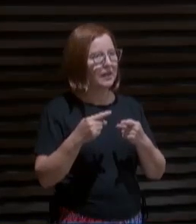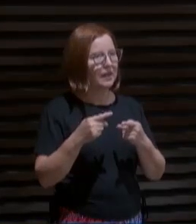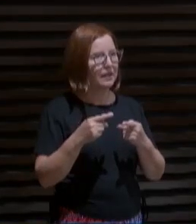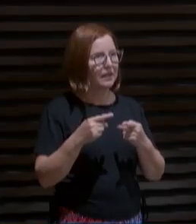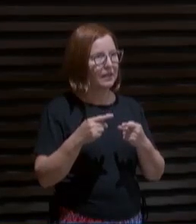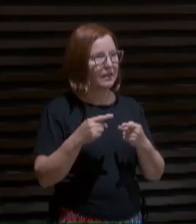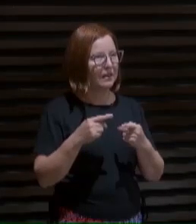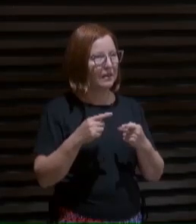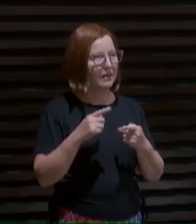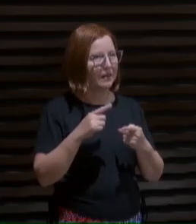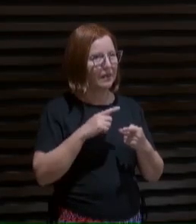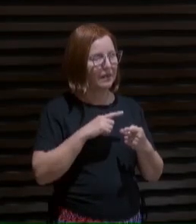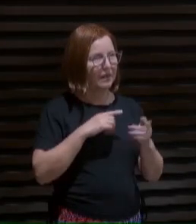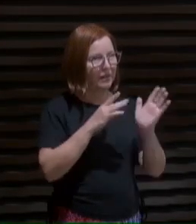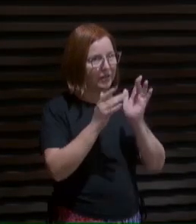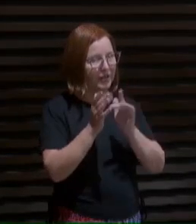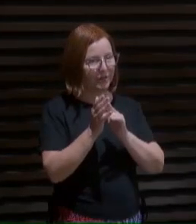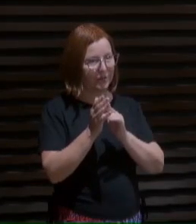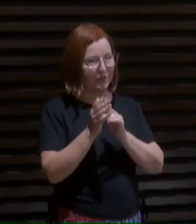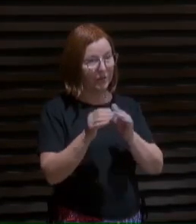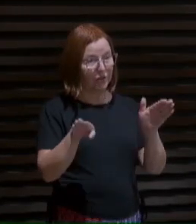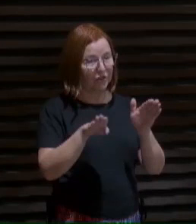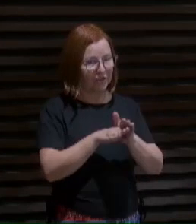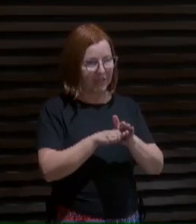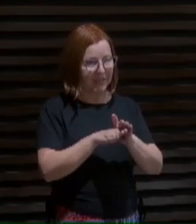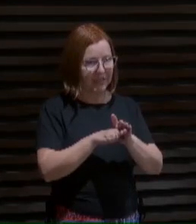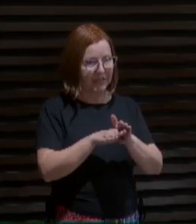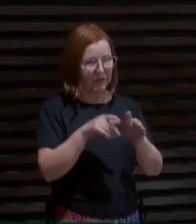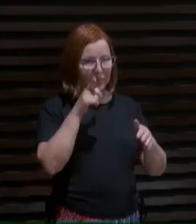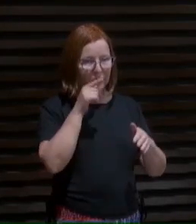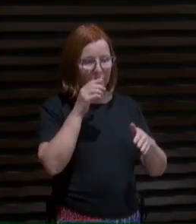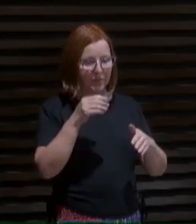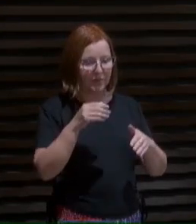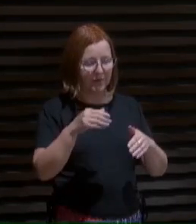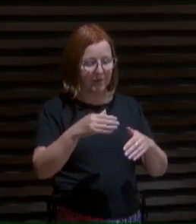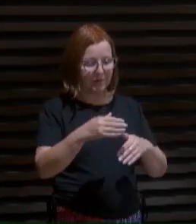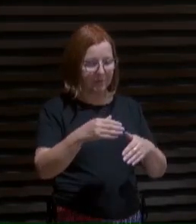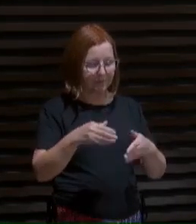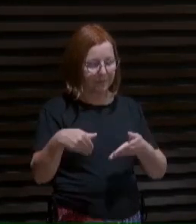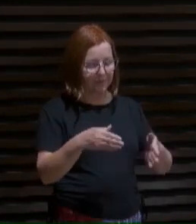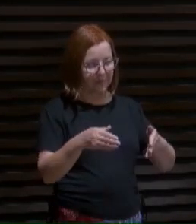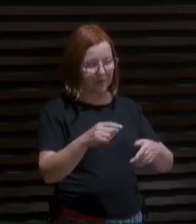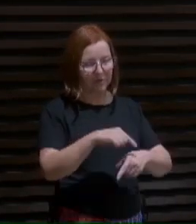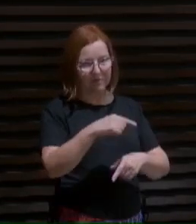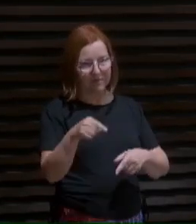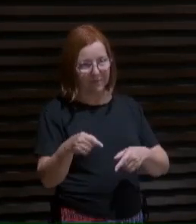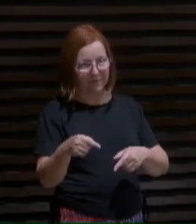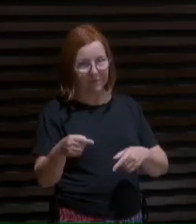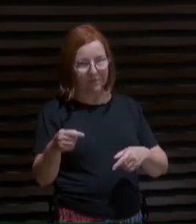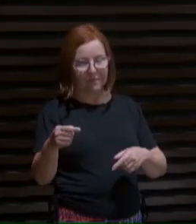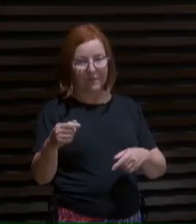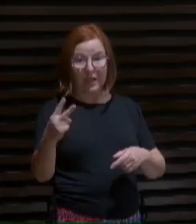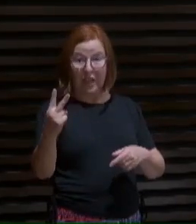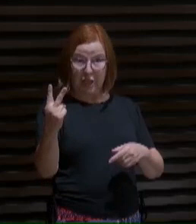chegado à outra margem, à terra dos Gadarenos, vieram-lhe ao encontro 2